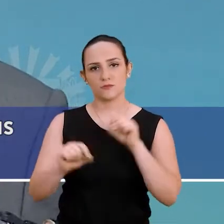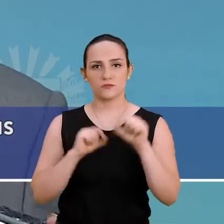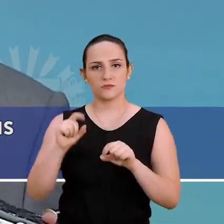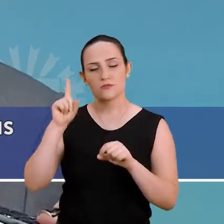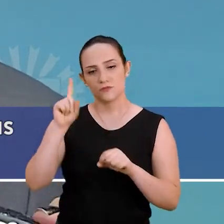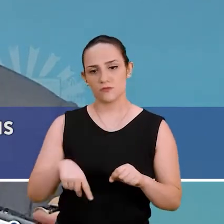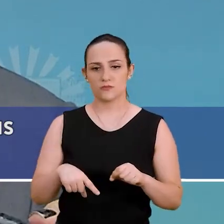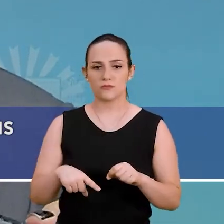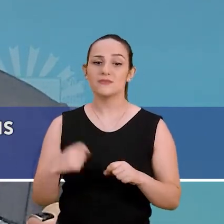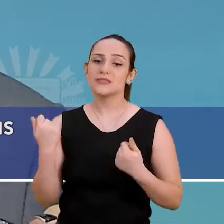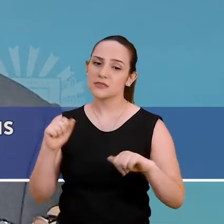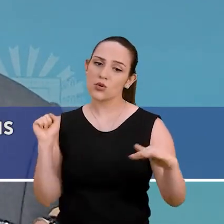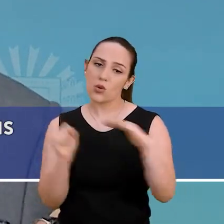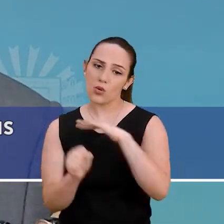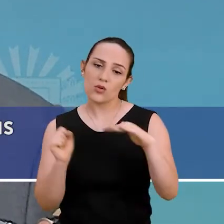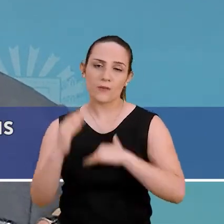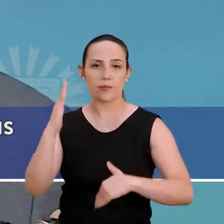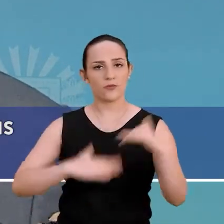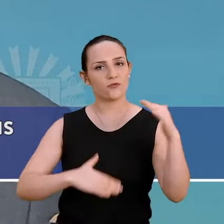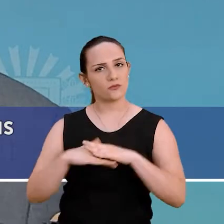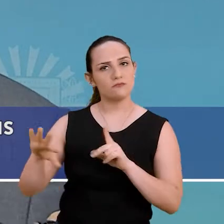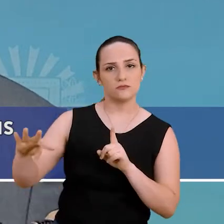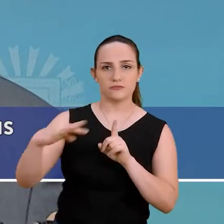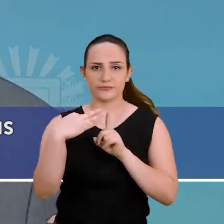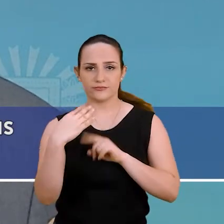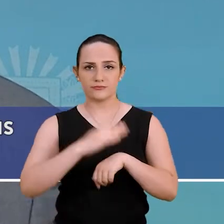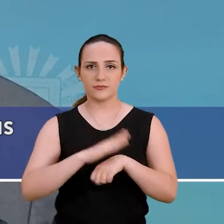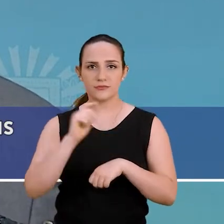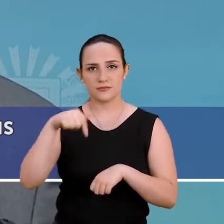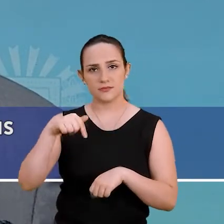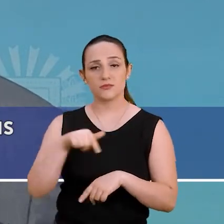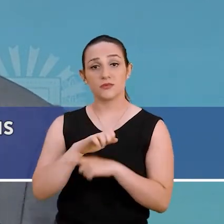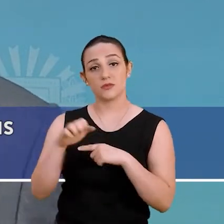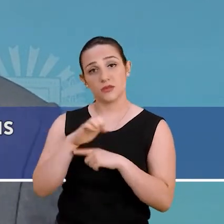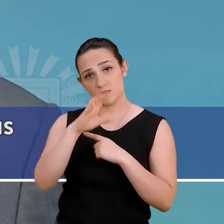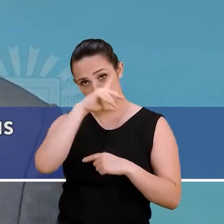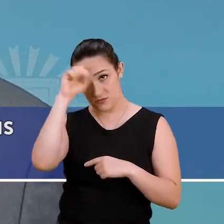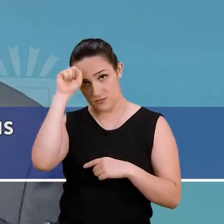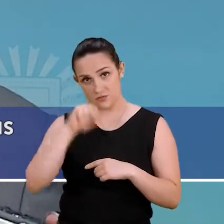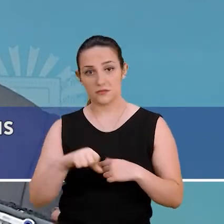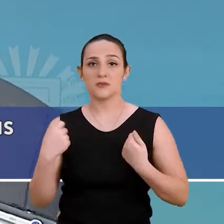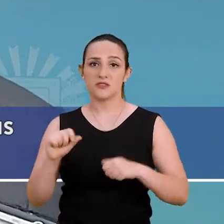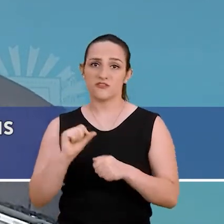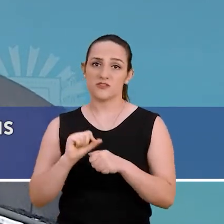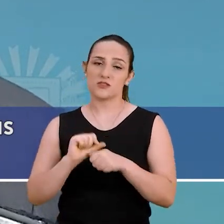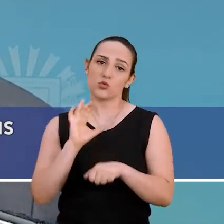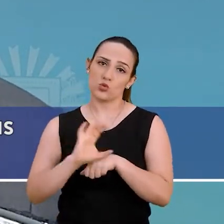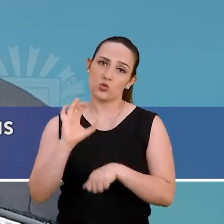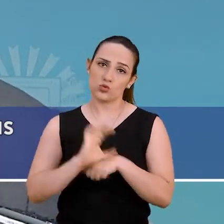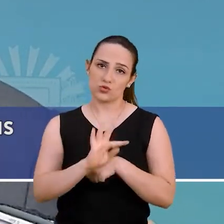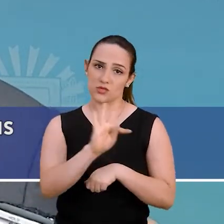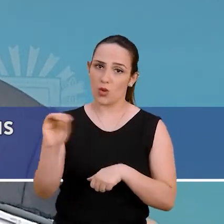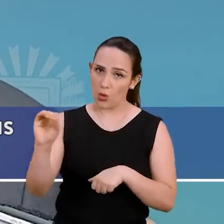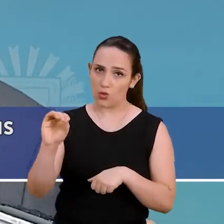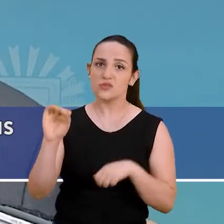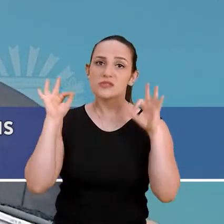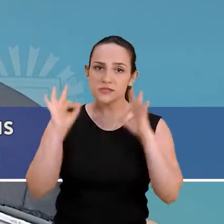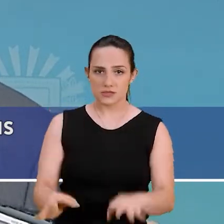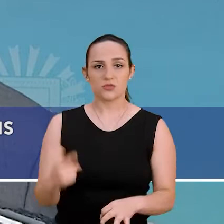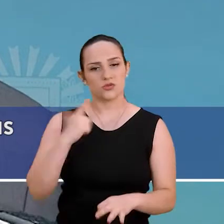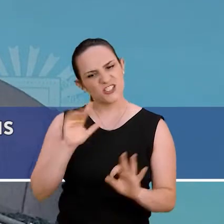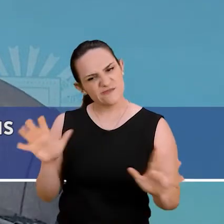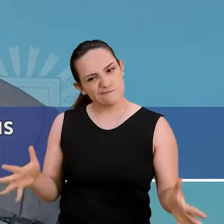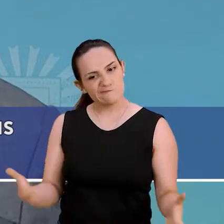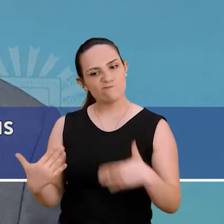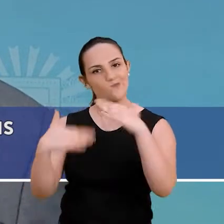tudo isso, a inserção dos profissionais, maior visibilidade profissional. Nós queremos trazer para o Mato Grosso do Sul um curso de graduação em terapia